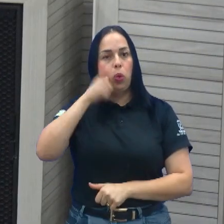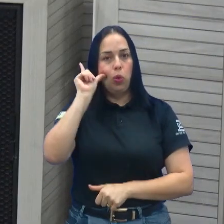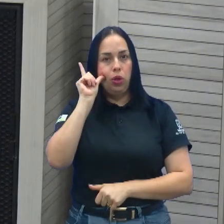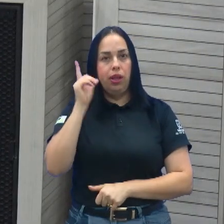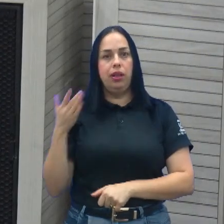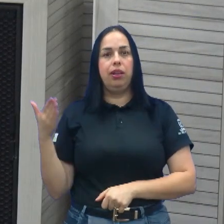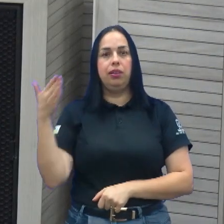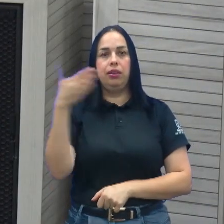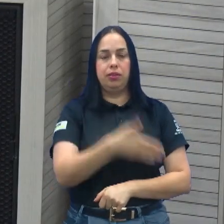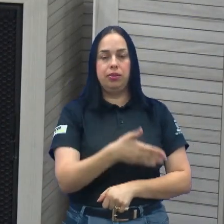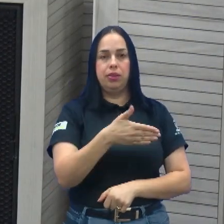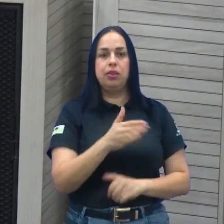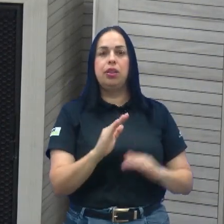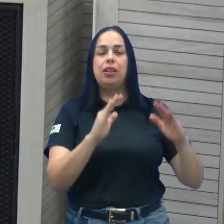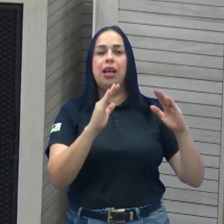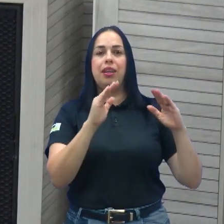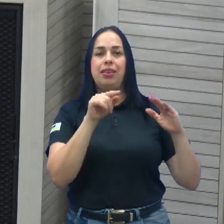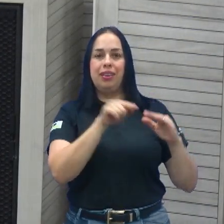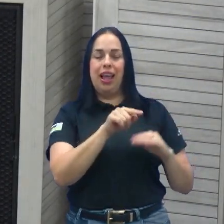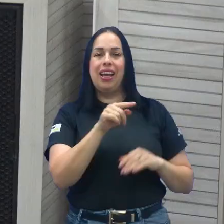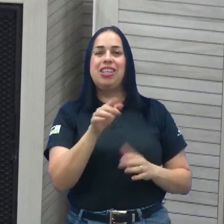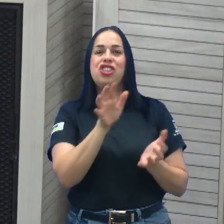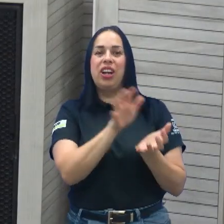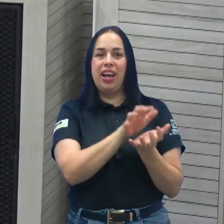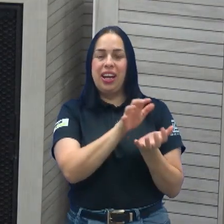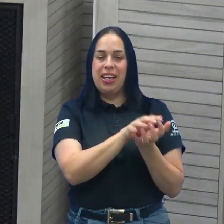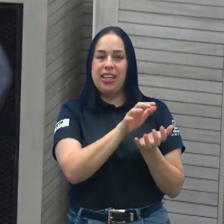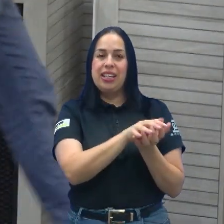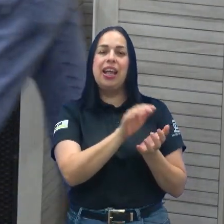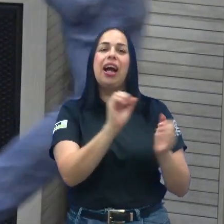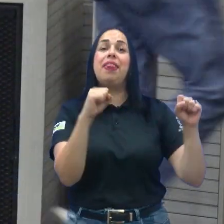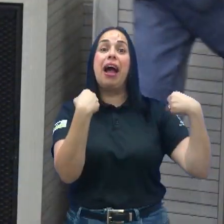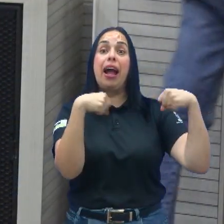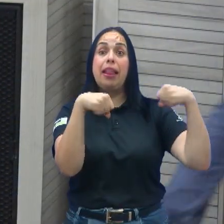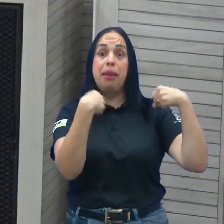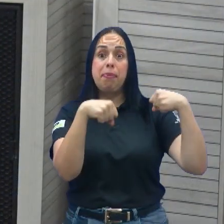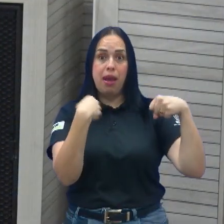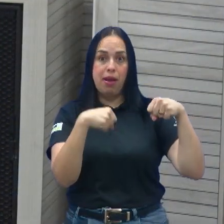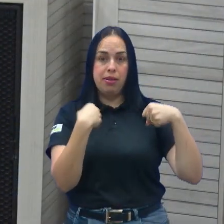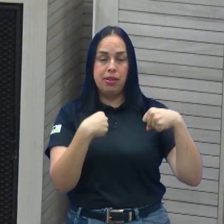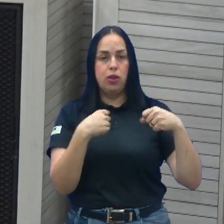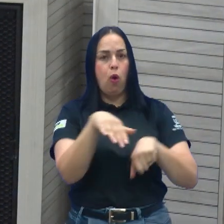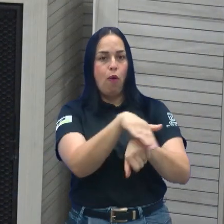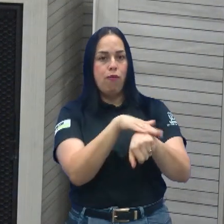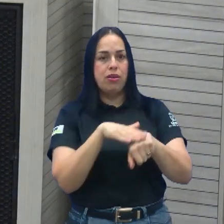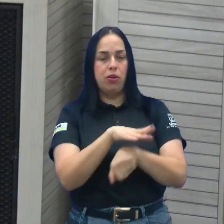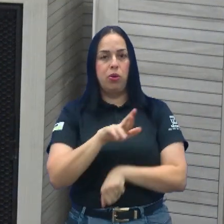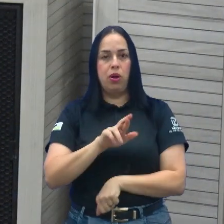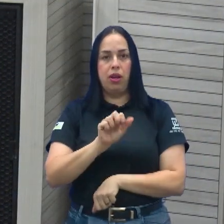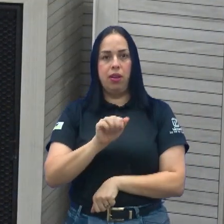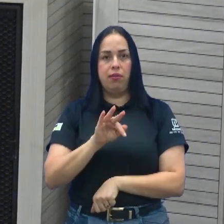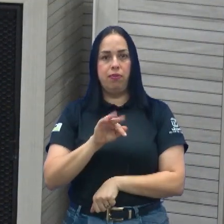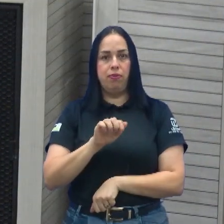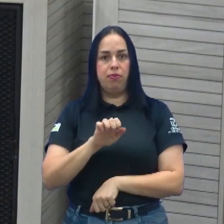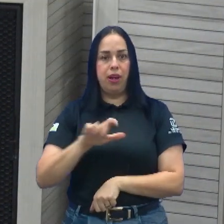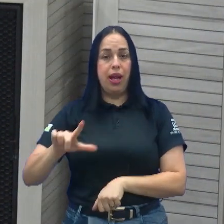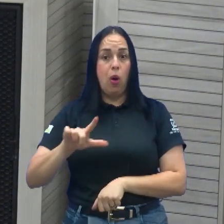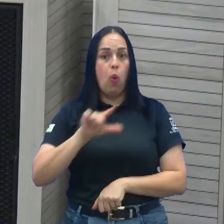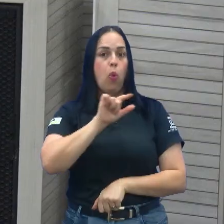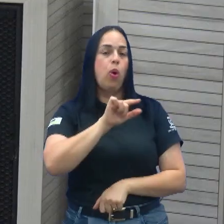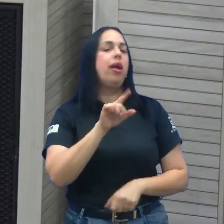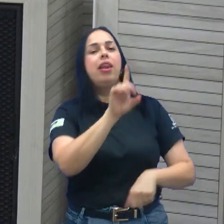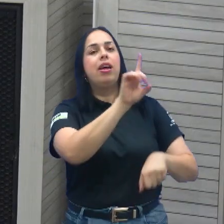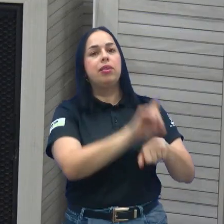Academia Fábrica de Monstros, lá em Jacareí também, conversando com meu amigo Rafael, um dos sócios proprietários. Estivemos